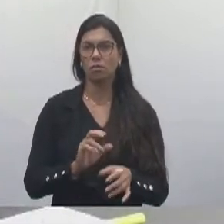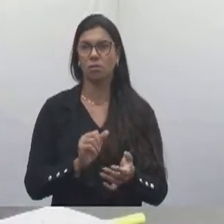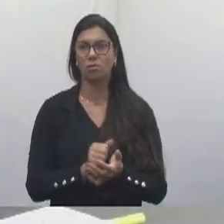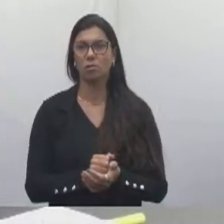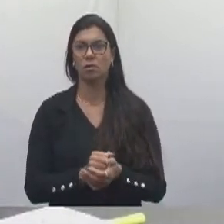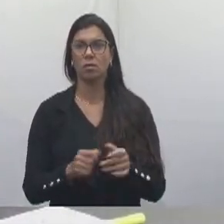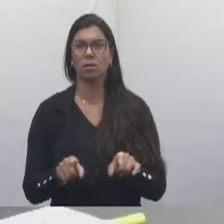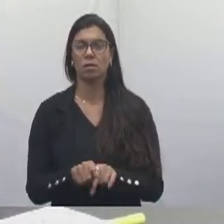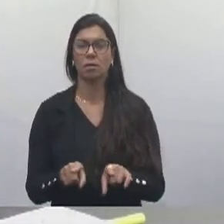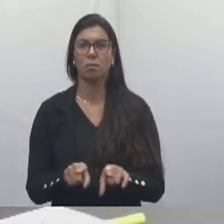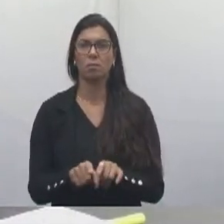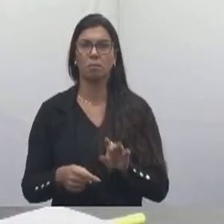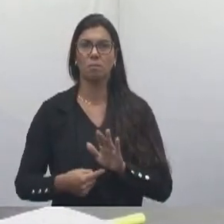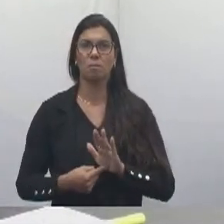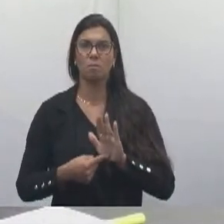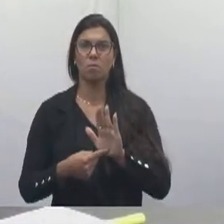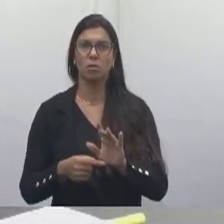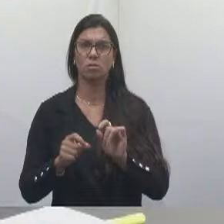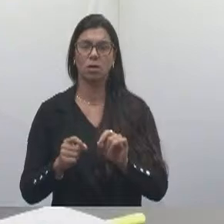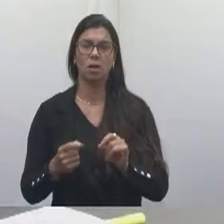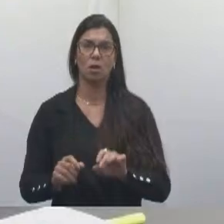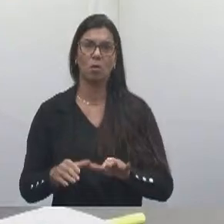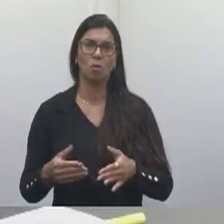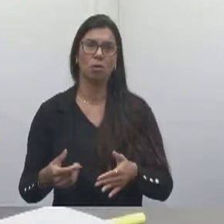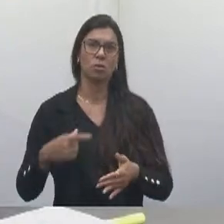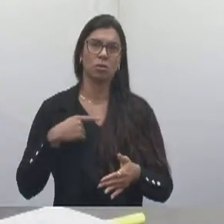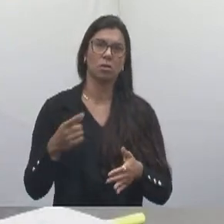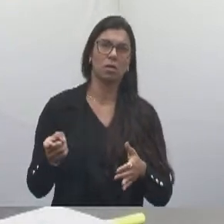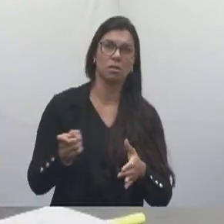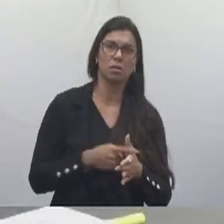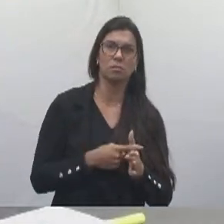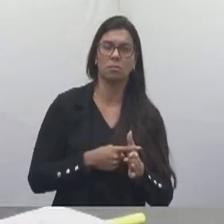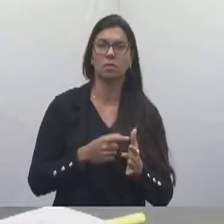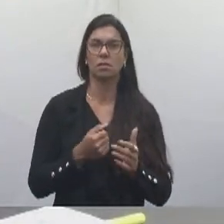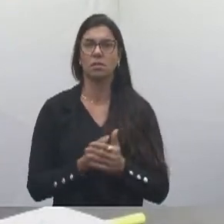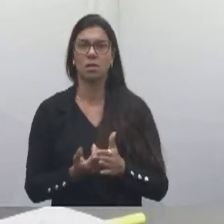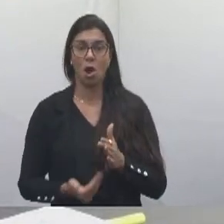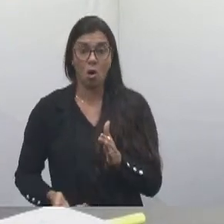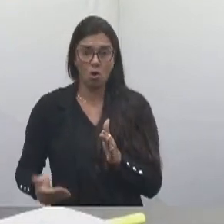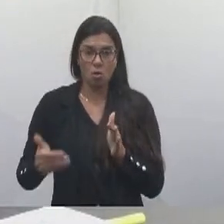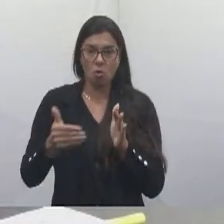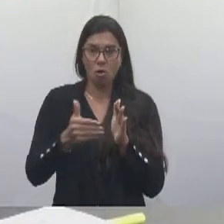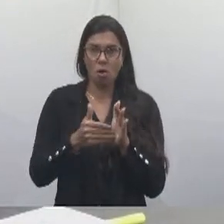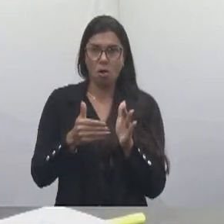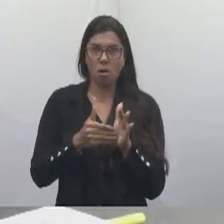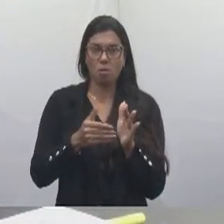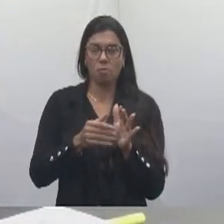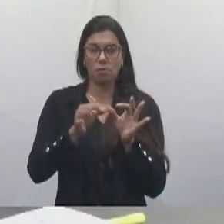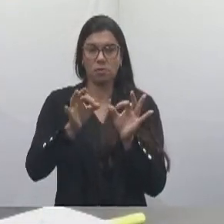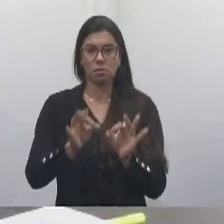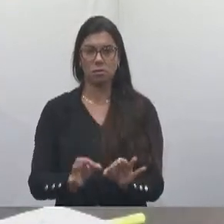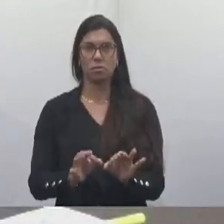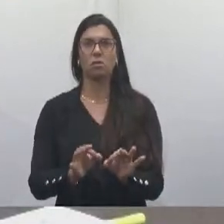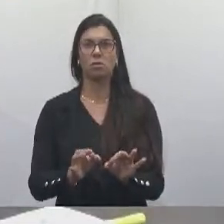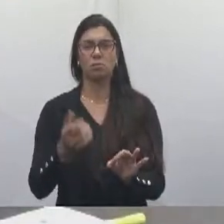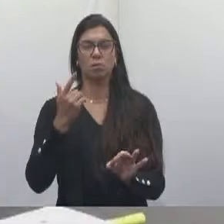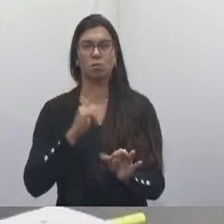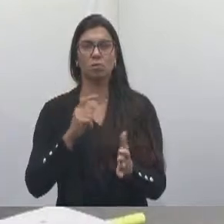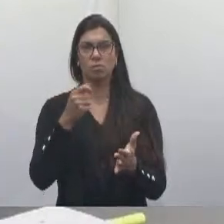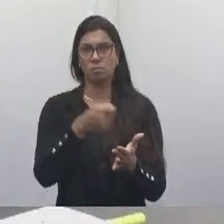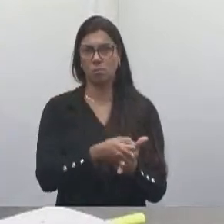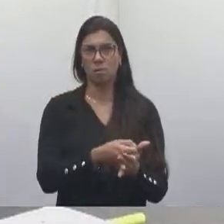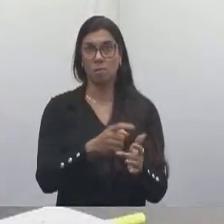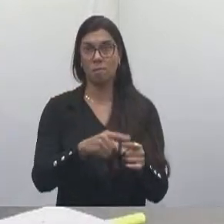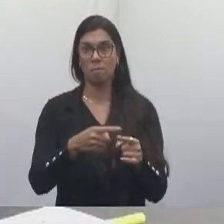com o pessoal e reflexos não ultrapassaram os limites máximos fixados.